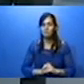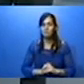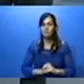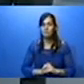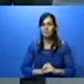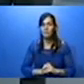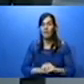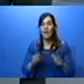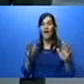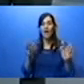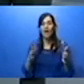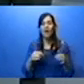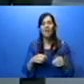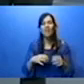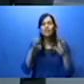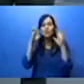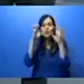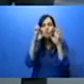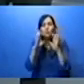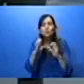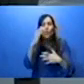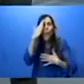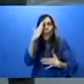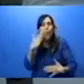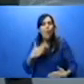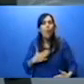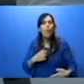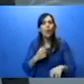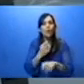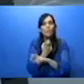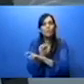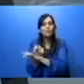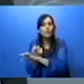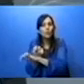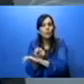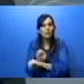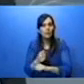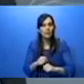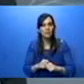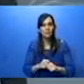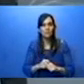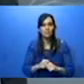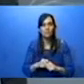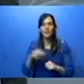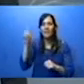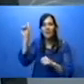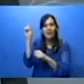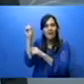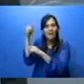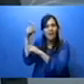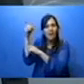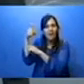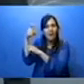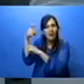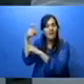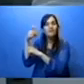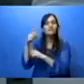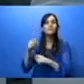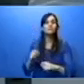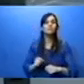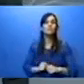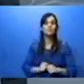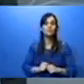Agora, as principais estruturas dos escorpiões. Nós temos aqui o aguilhão, que é uma estrutura inoculadora de